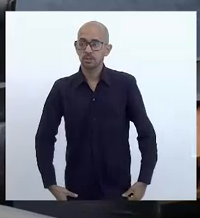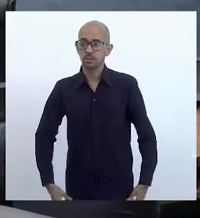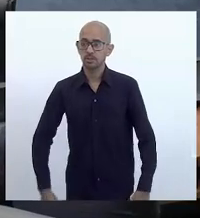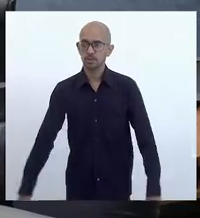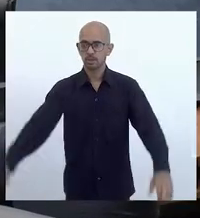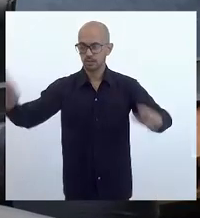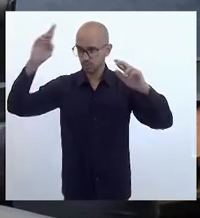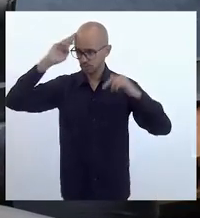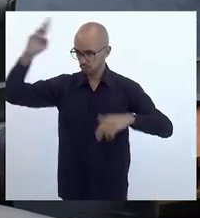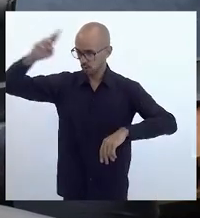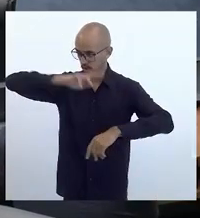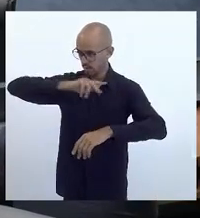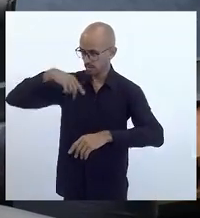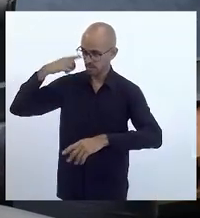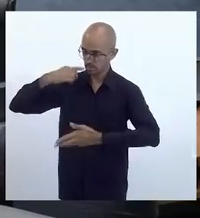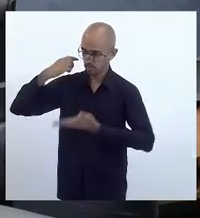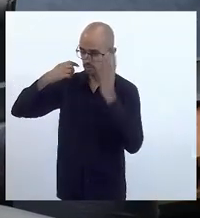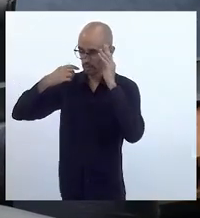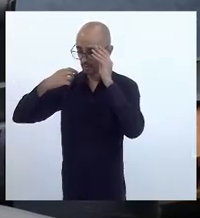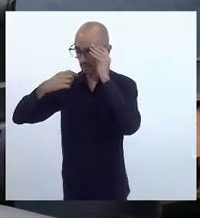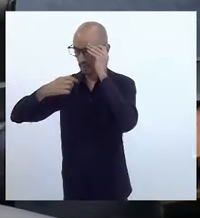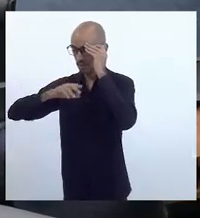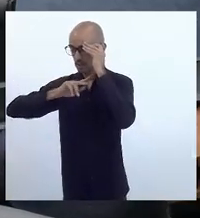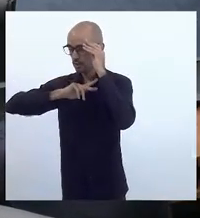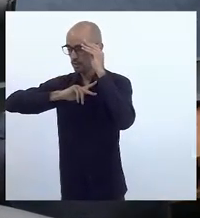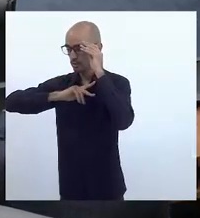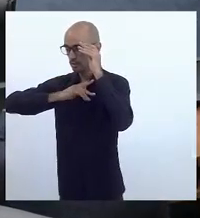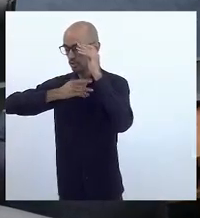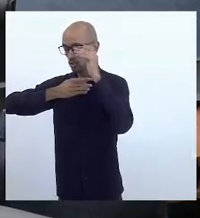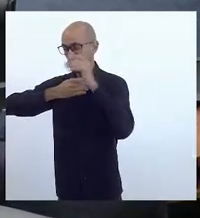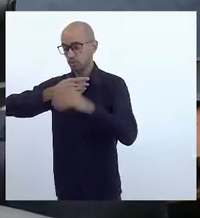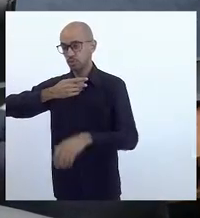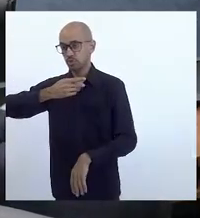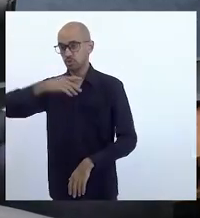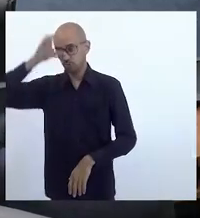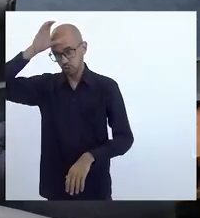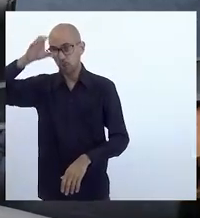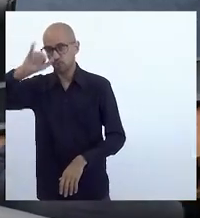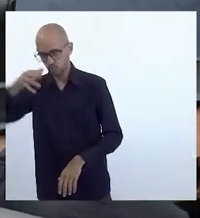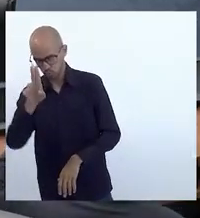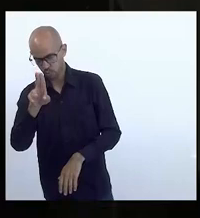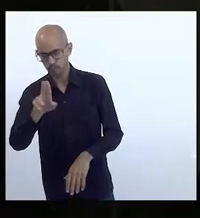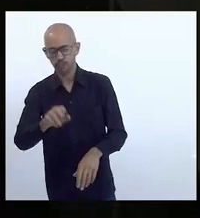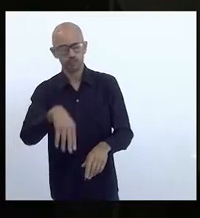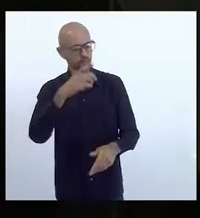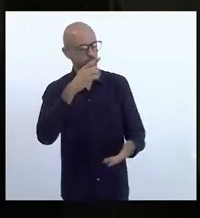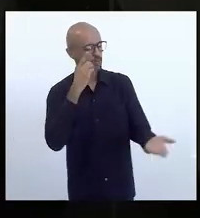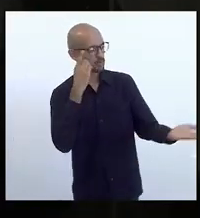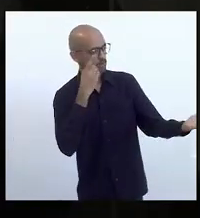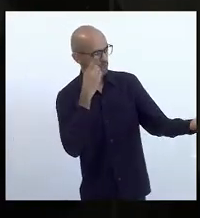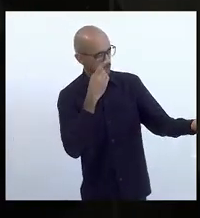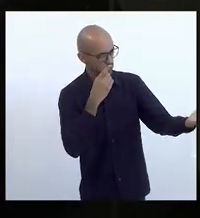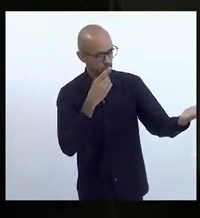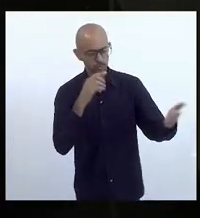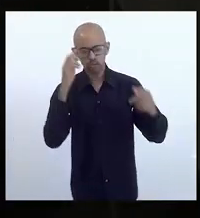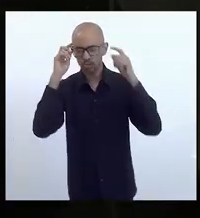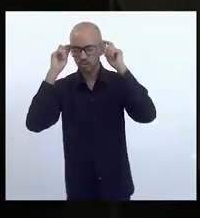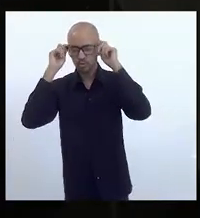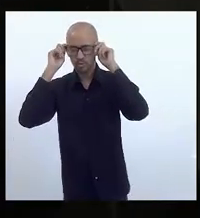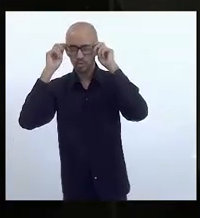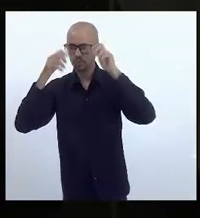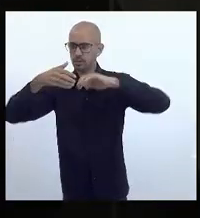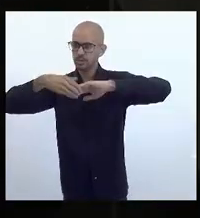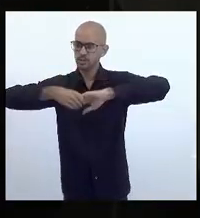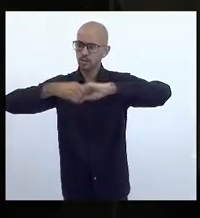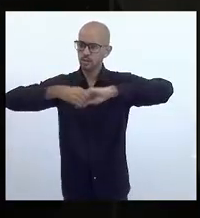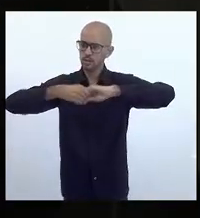Senhora deputada Tia Ju, que preside a ordem do dia, senhoras deputadas, senhores deputados, uma saudação muito